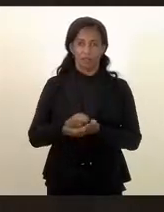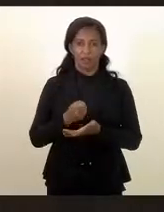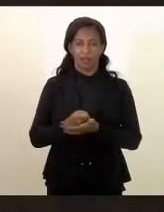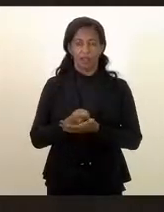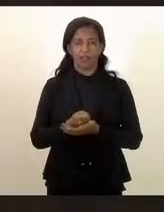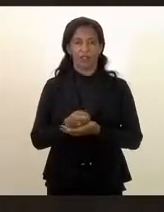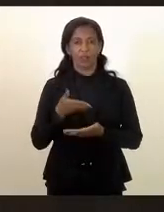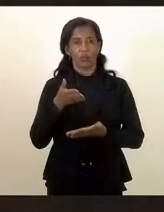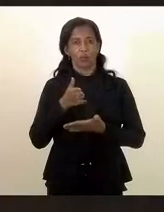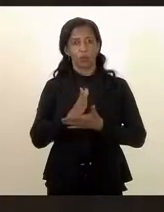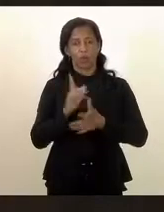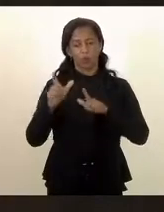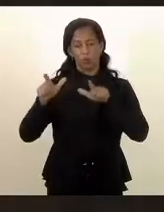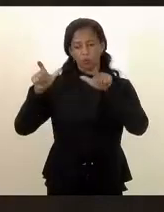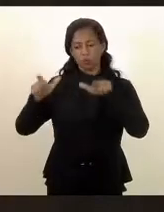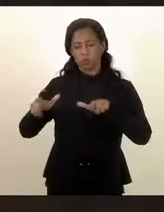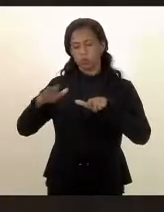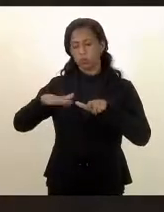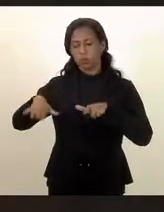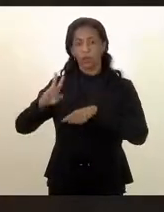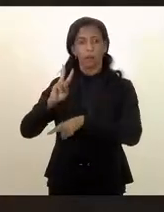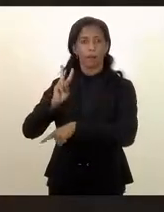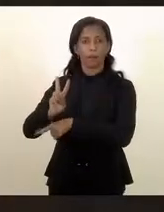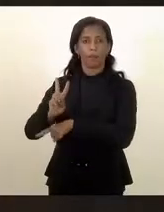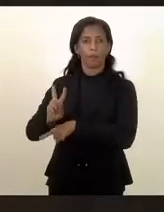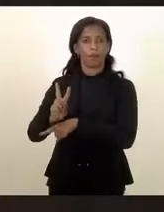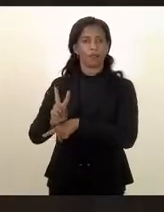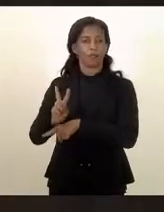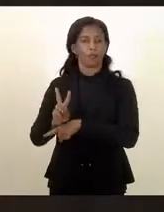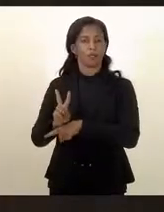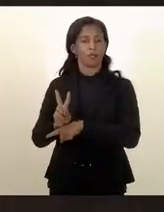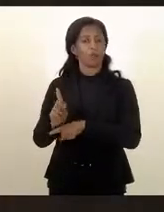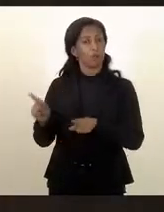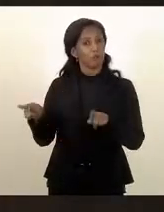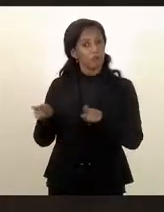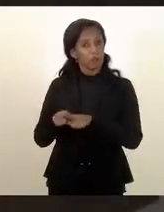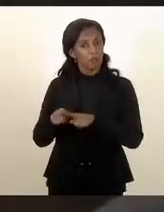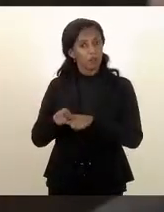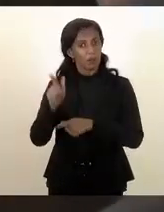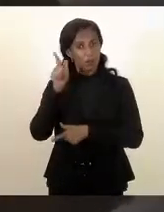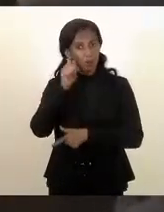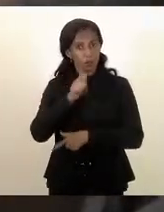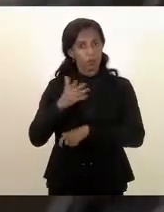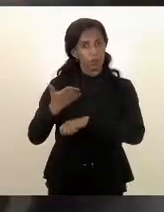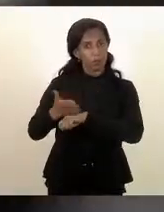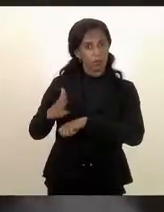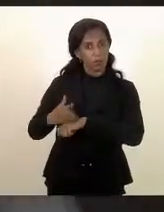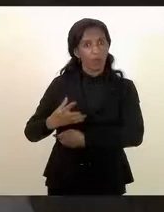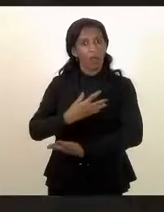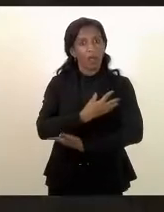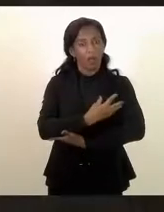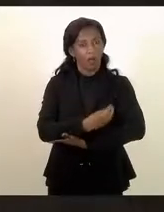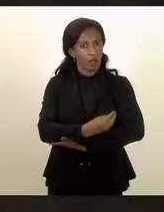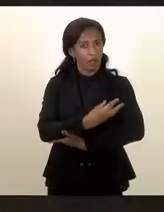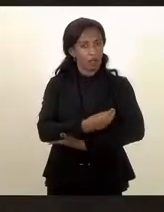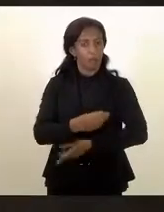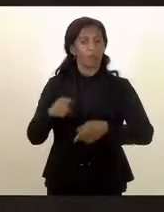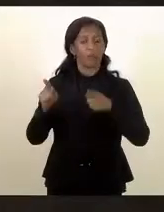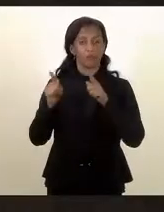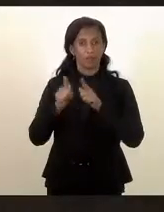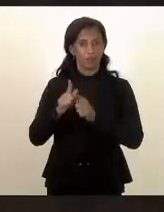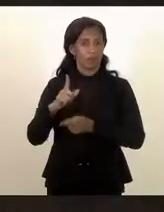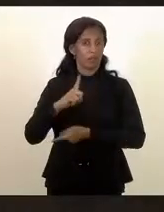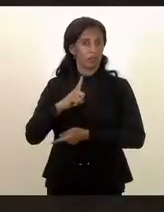promoção espaços de proteção para que possa também praticar o aleitamento e também ter